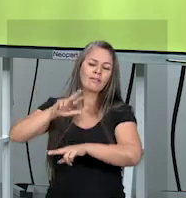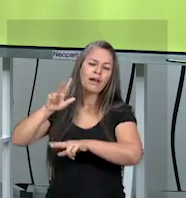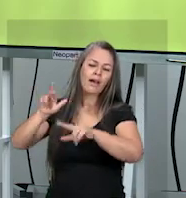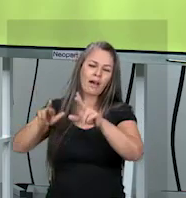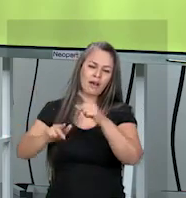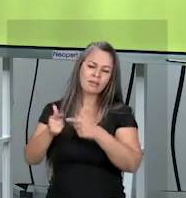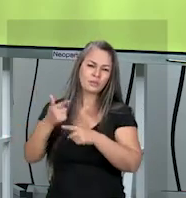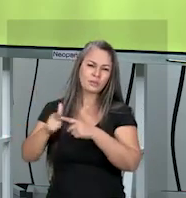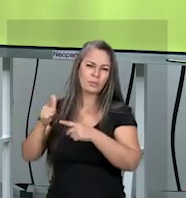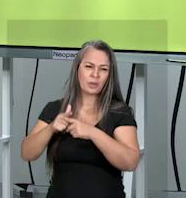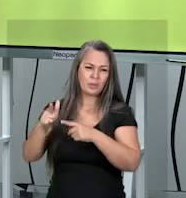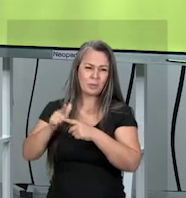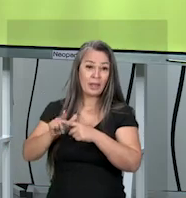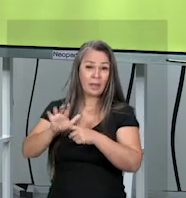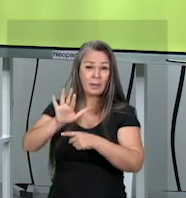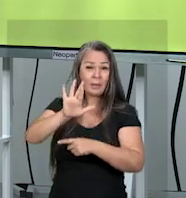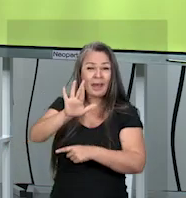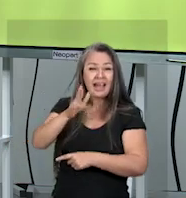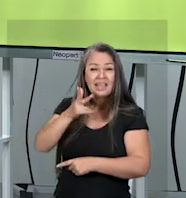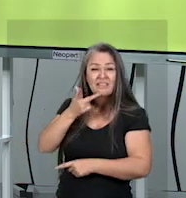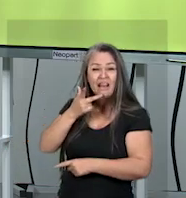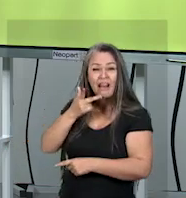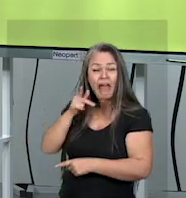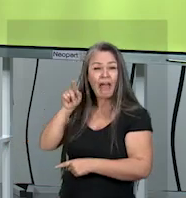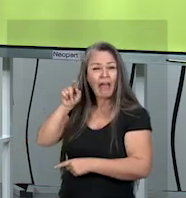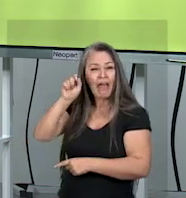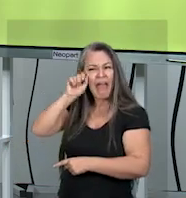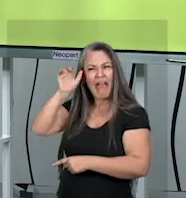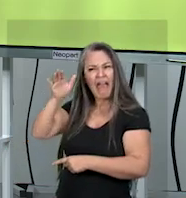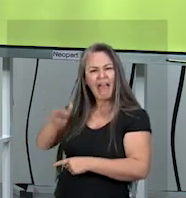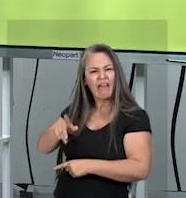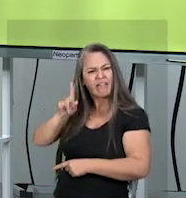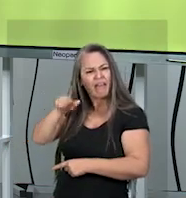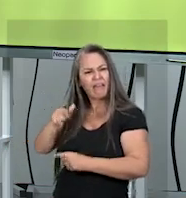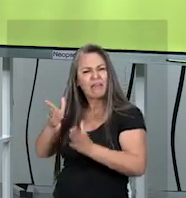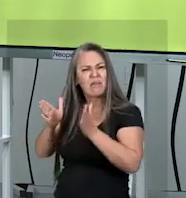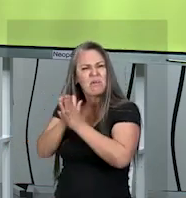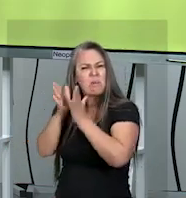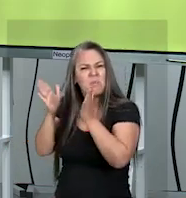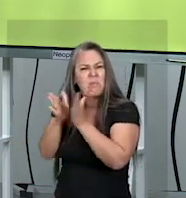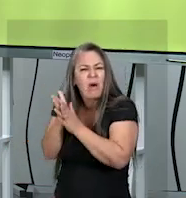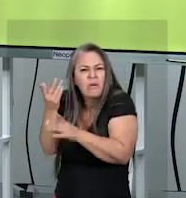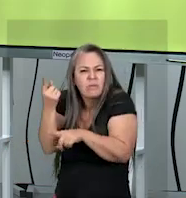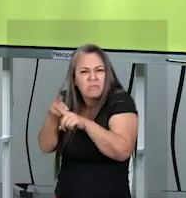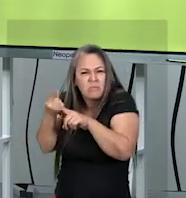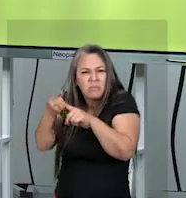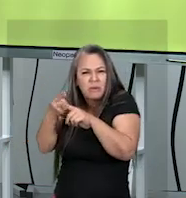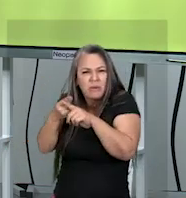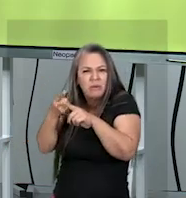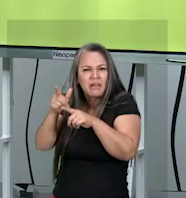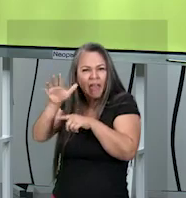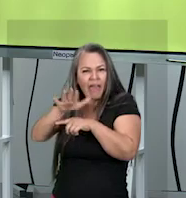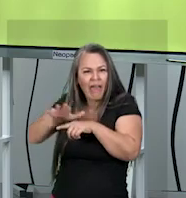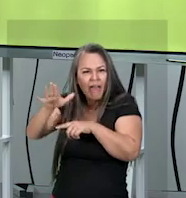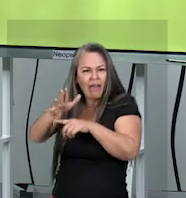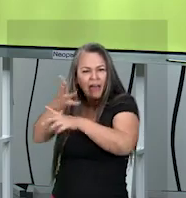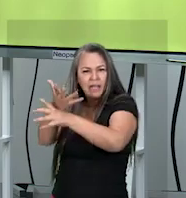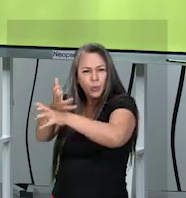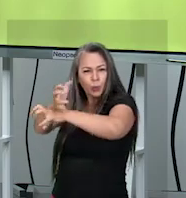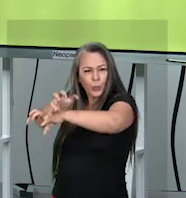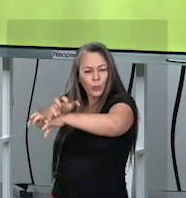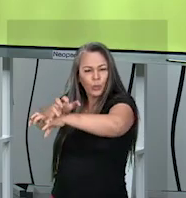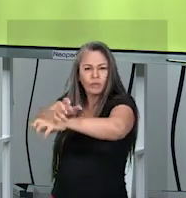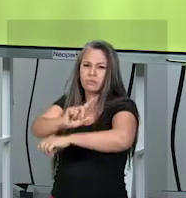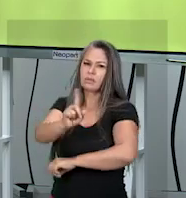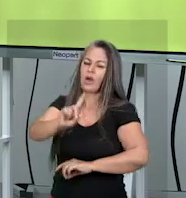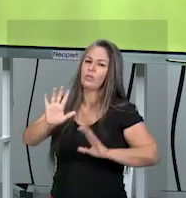nunca coloque isso como algo semelhante. Fala assim, acontece a pobreza por causa do deserto. Não, perfeito? Então,